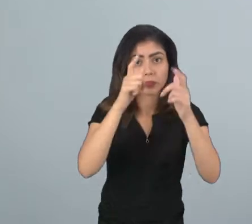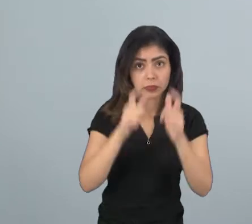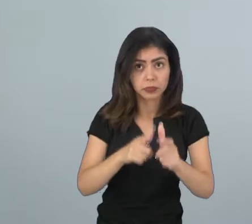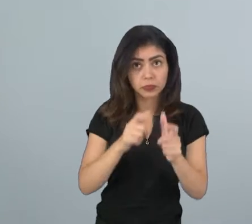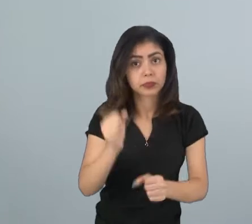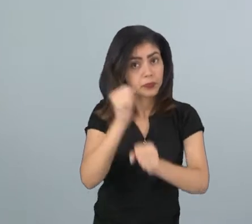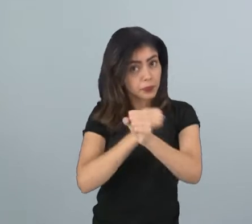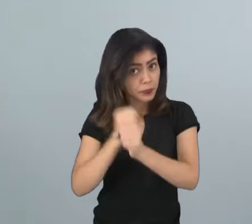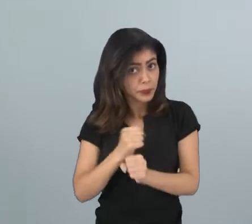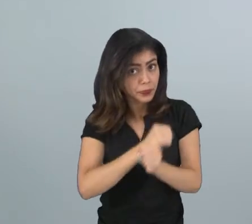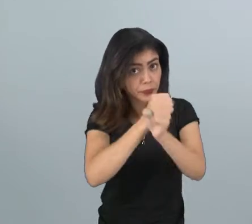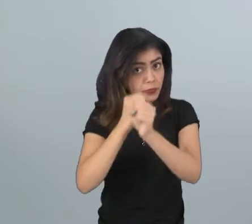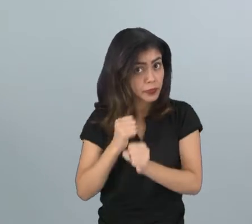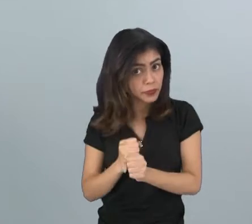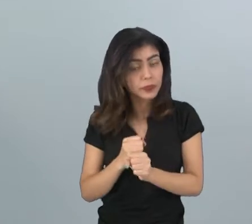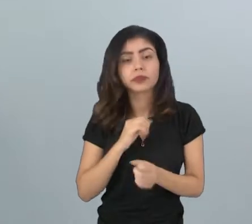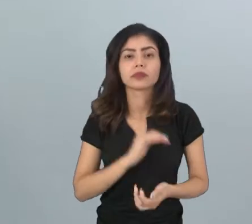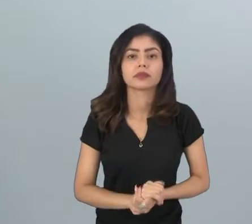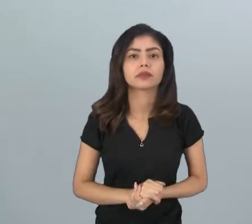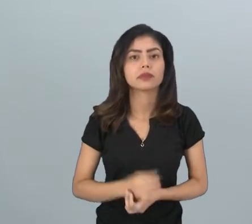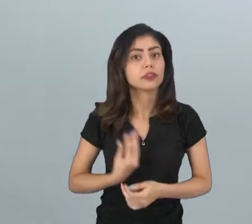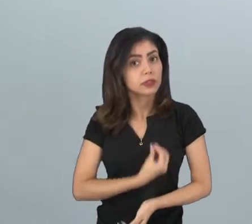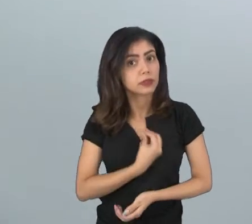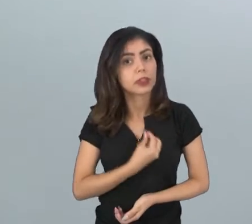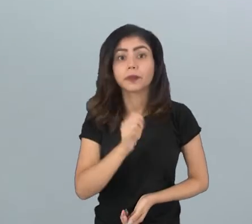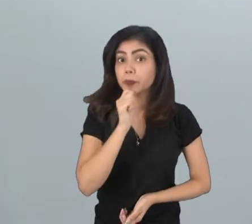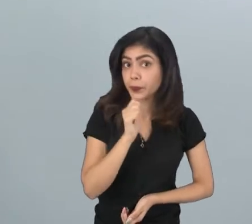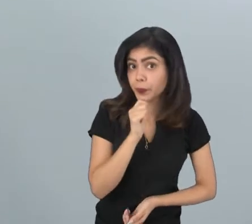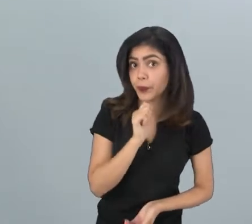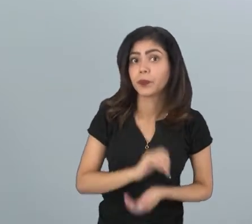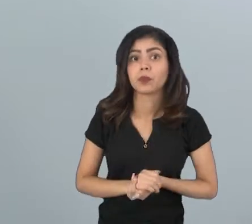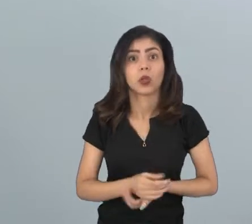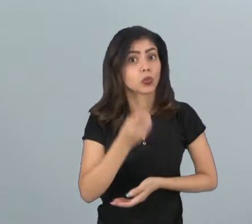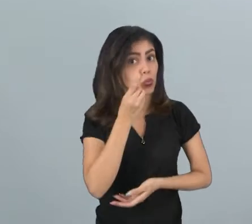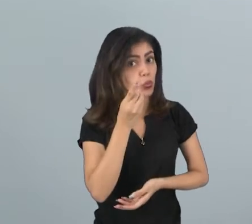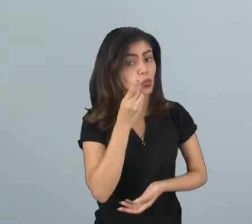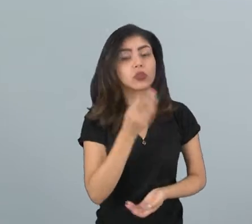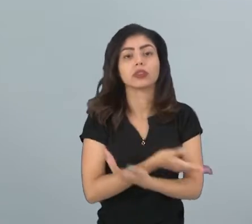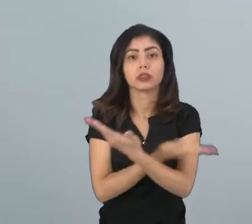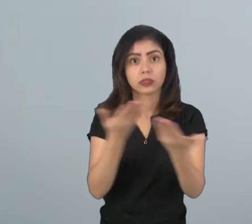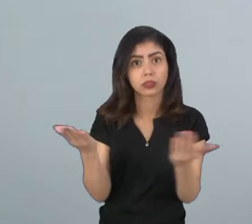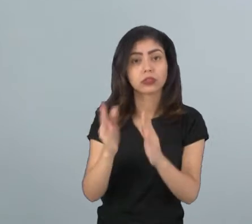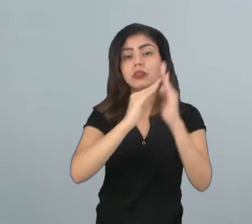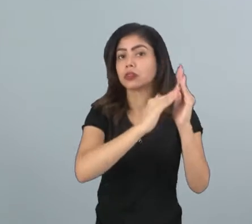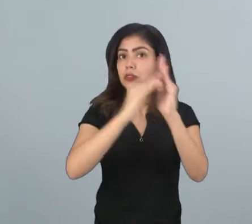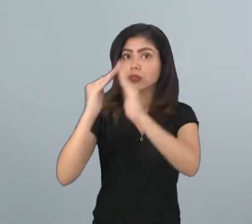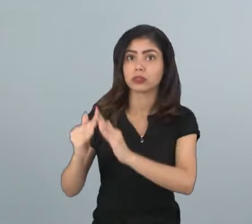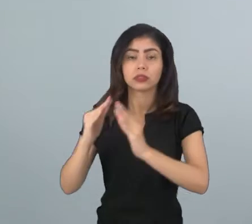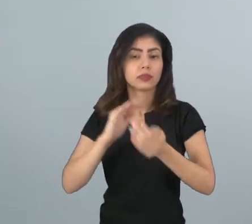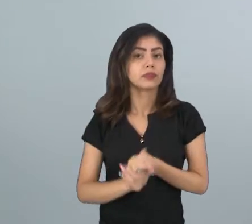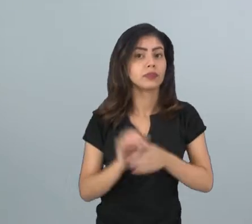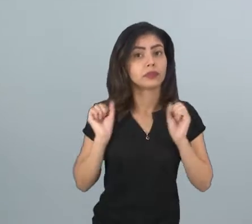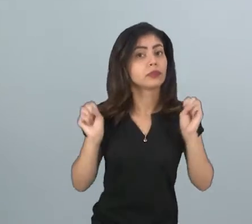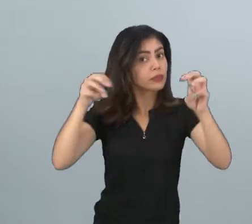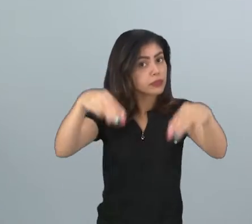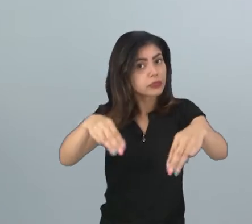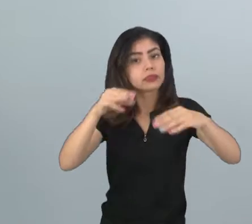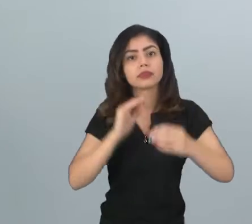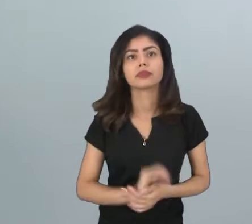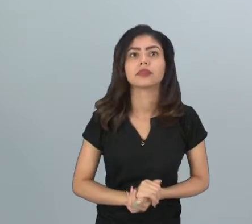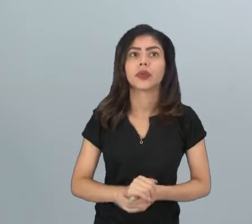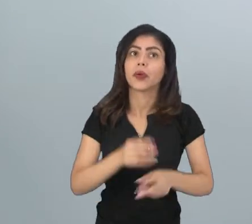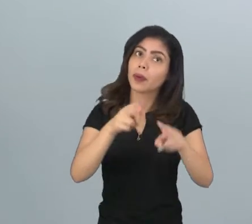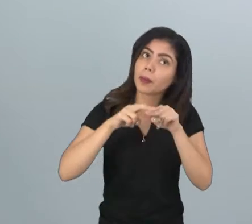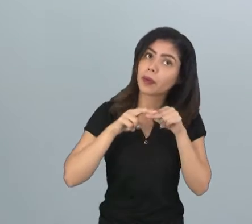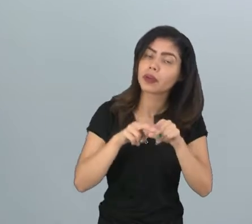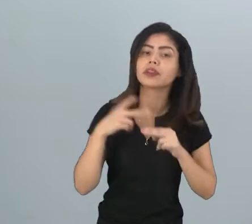onde ele foi construído. Então ele está presente ainda no cotidiano dos moradores de Sena Madureira.